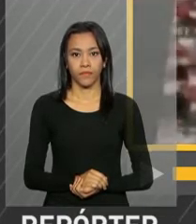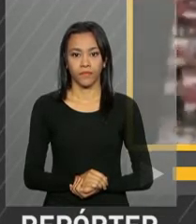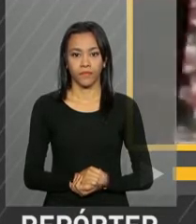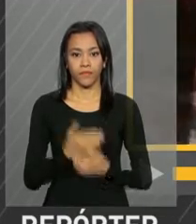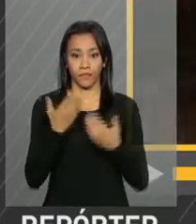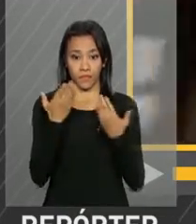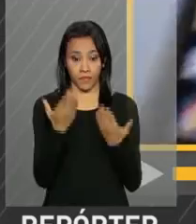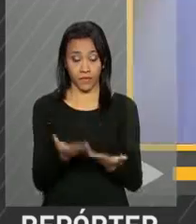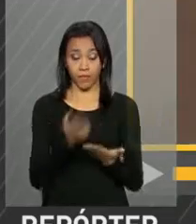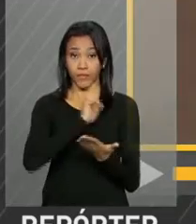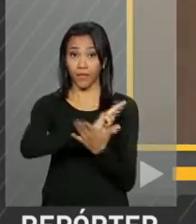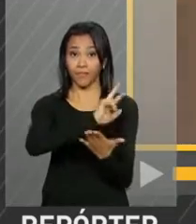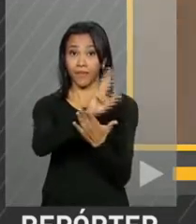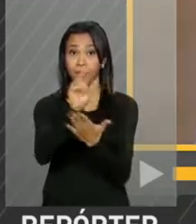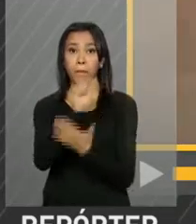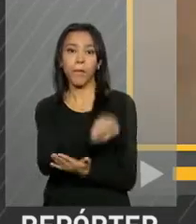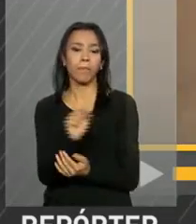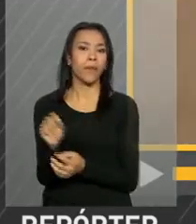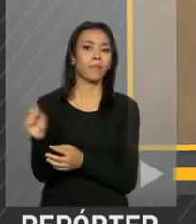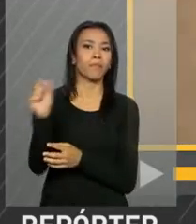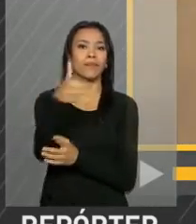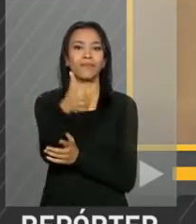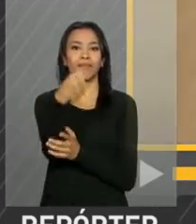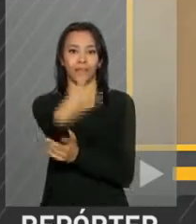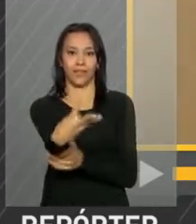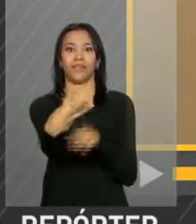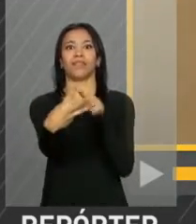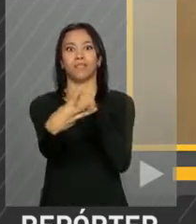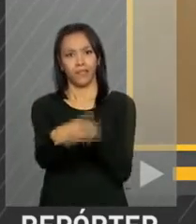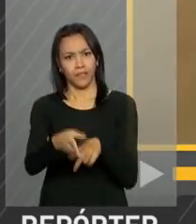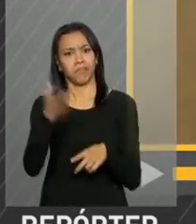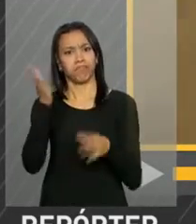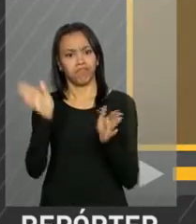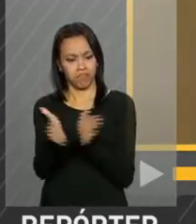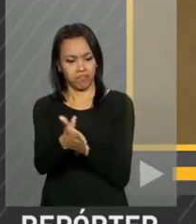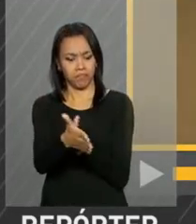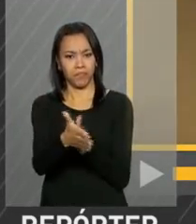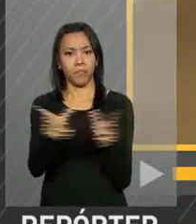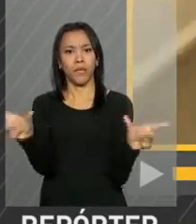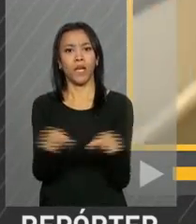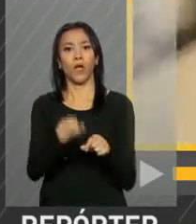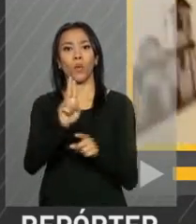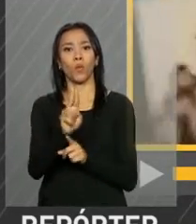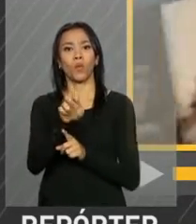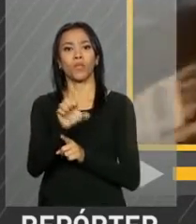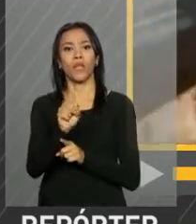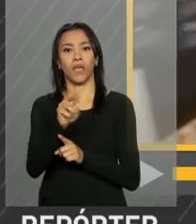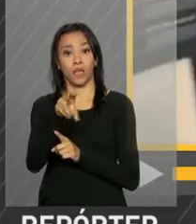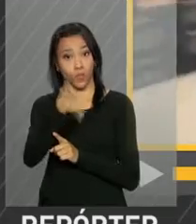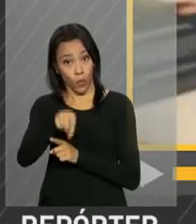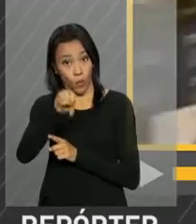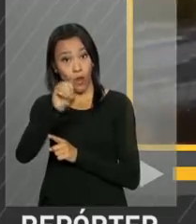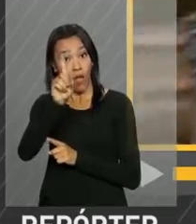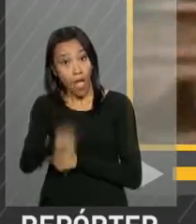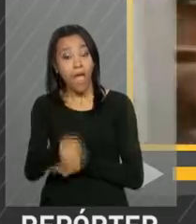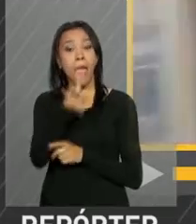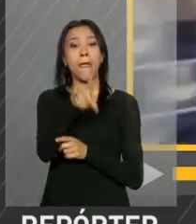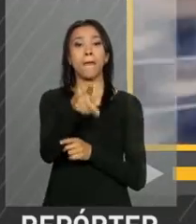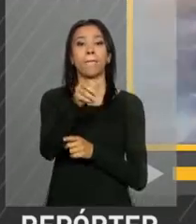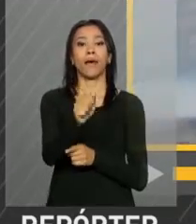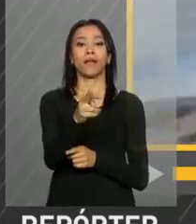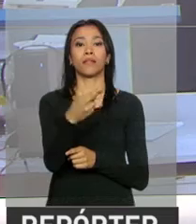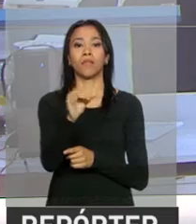O Brasil possui 13 sítios reconhecidos pela Unesco, 5 bens imateriais como patrimônio cultural da